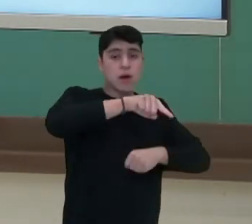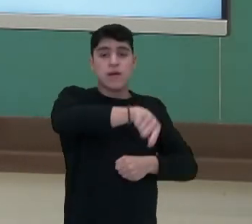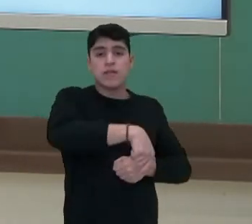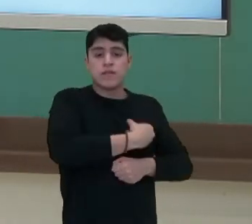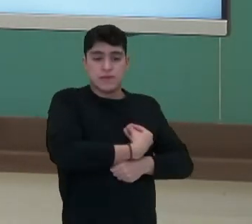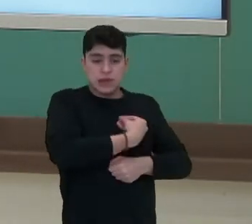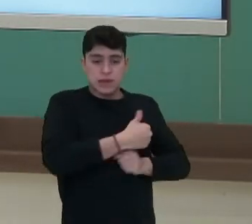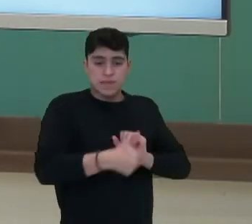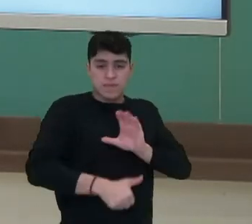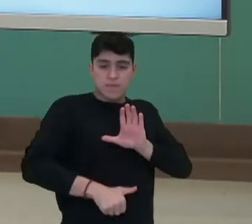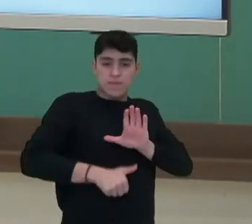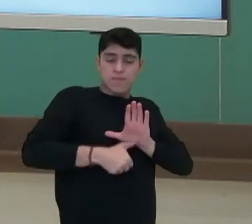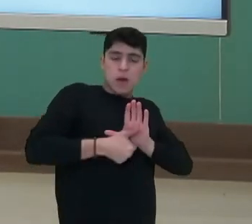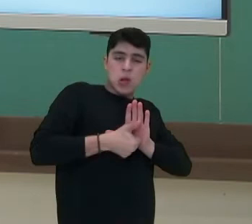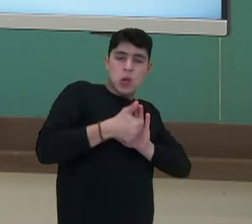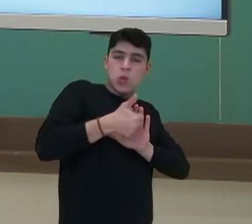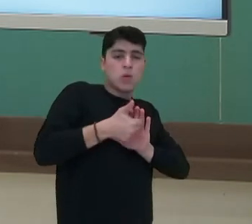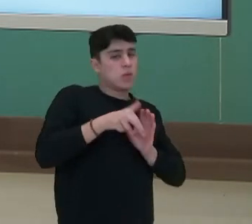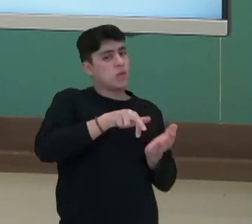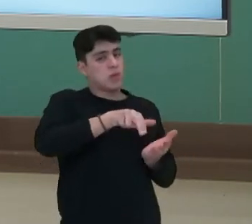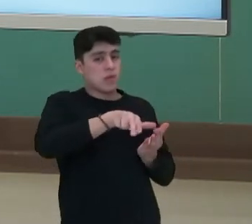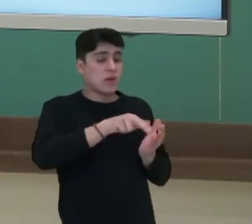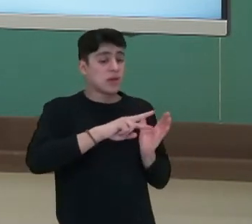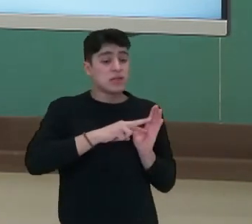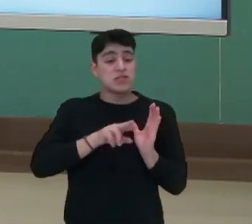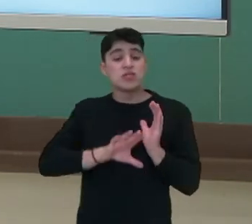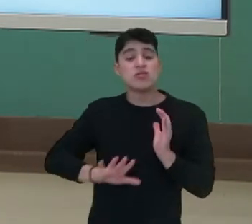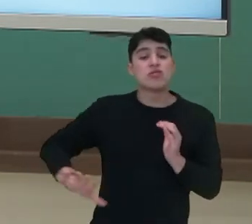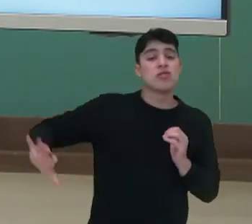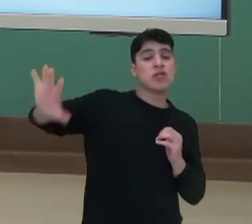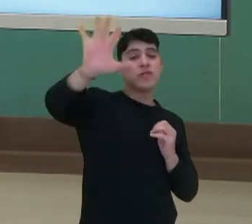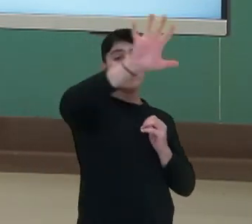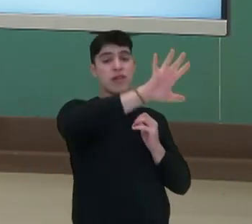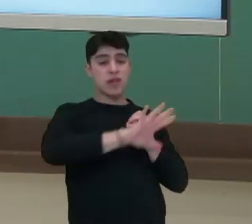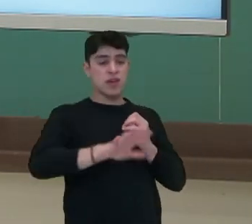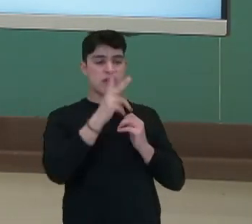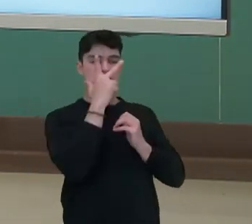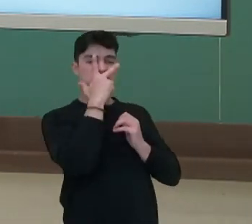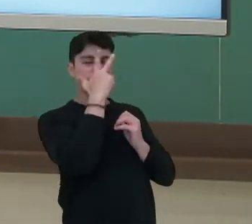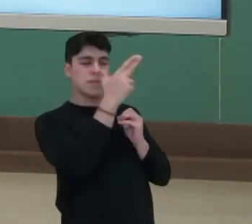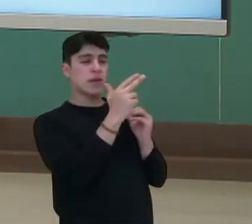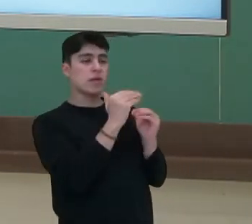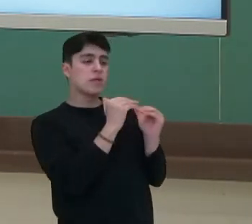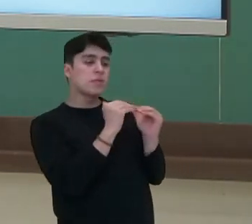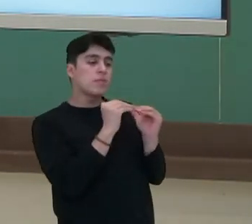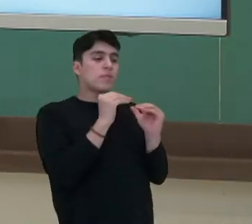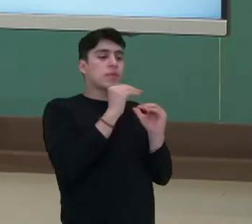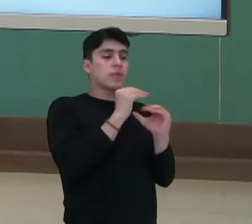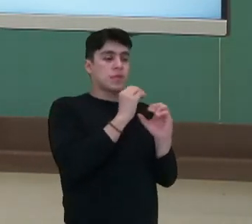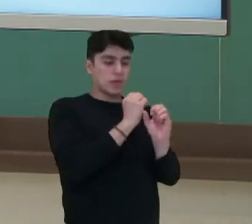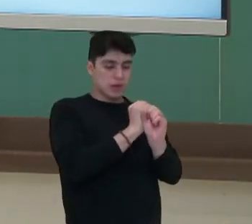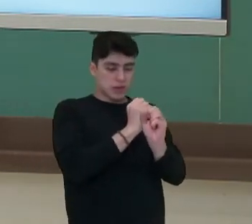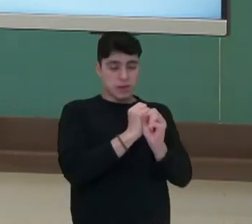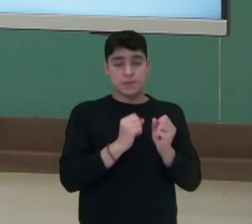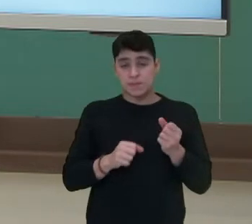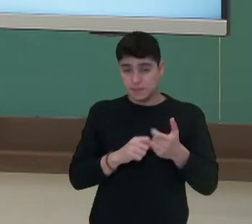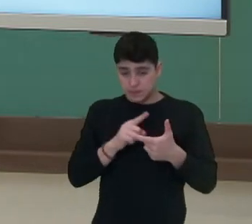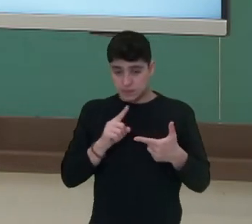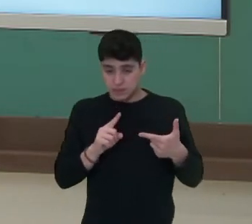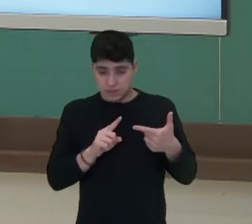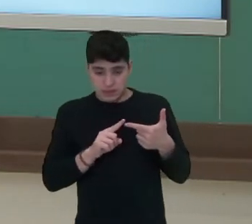renda, significa simplesmente que aumentou no geral o índice, devido a vários fatores. E a resposta B,